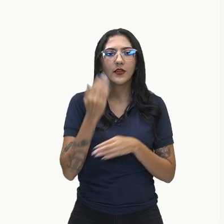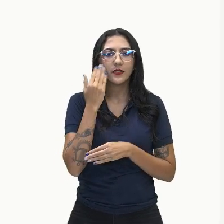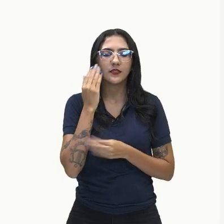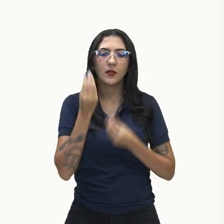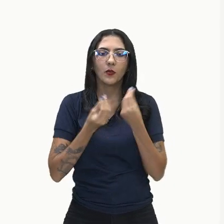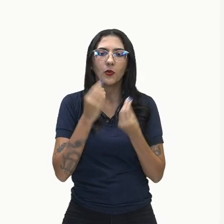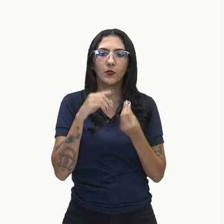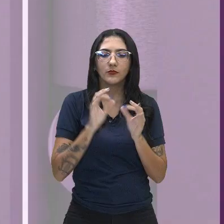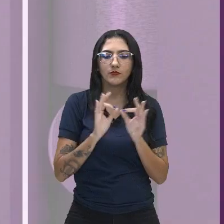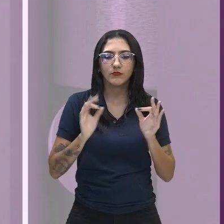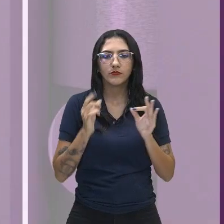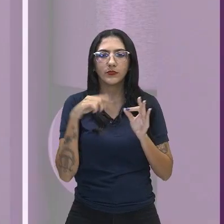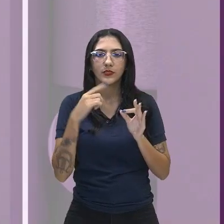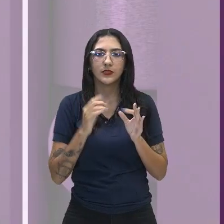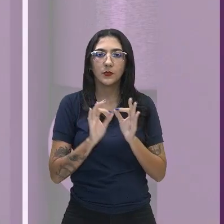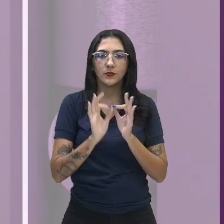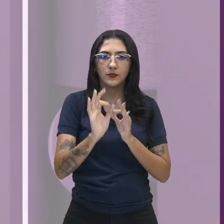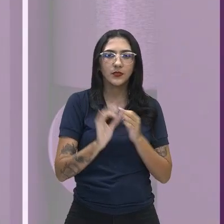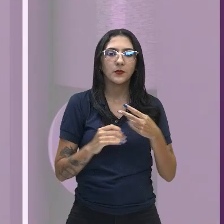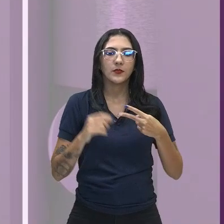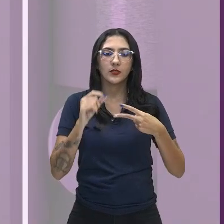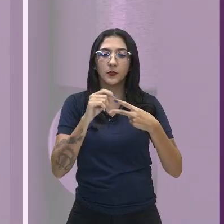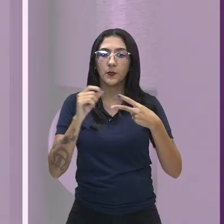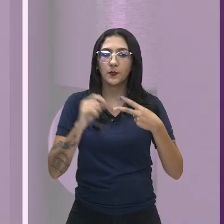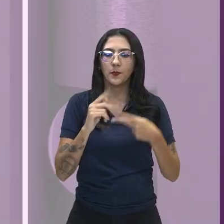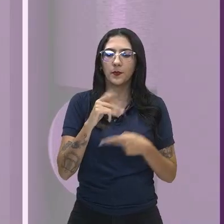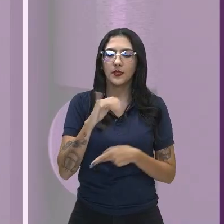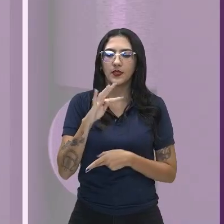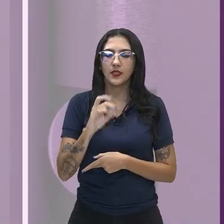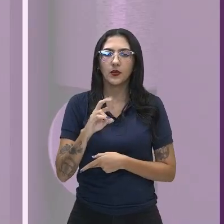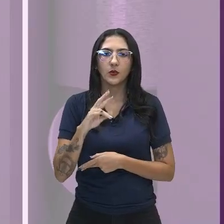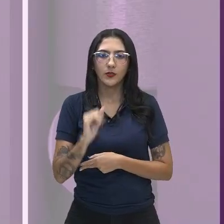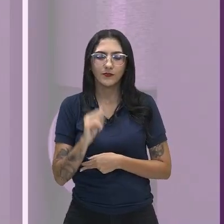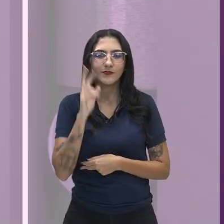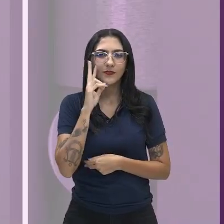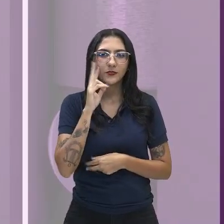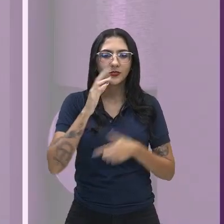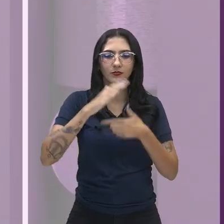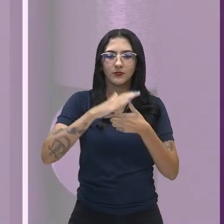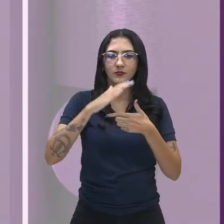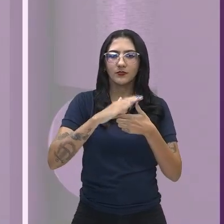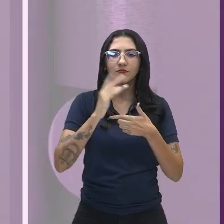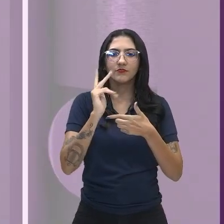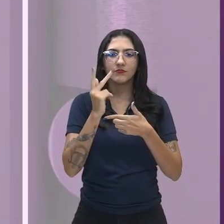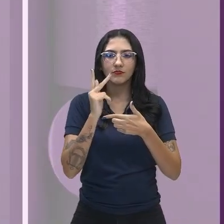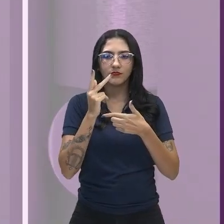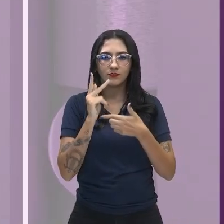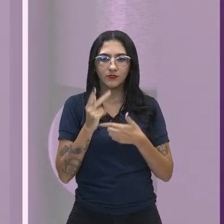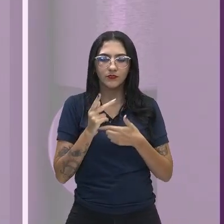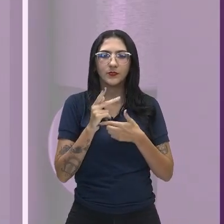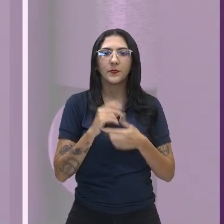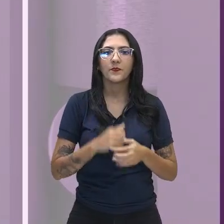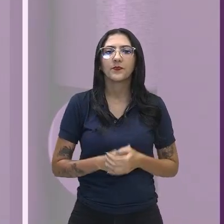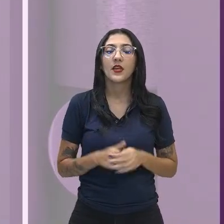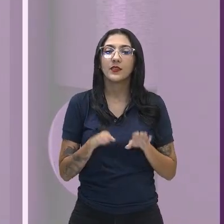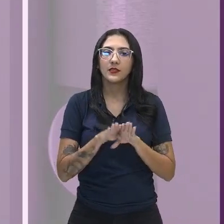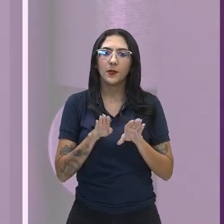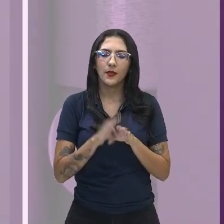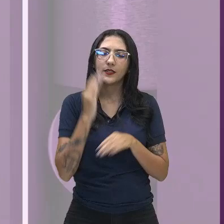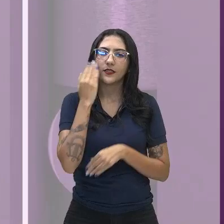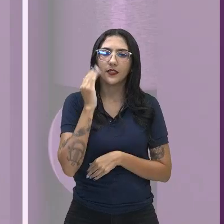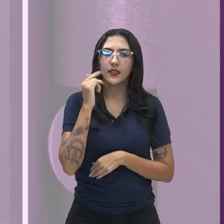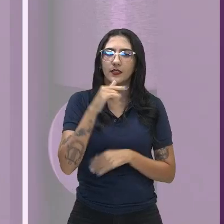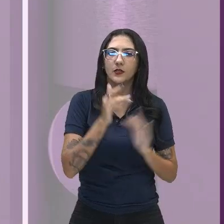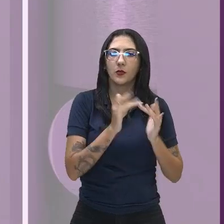relação do teorema de Pitágoras, né, que a hipotenusa ao quadrado é igual à soma dos quadrados do cateto. E, claro, além de saber disso, você